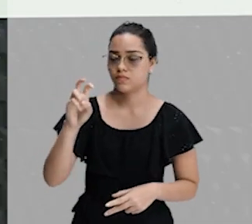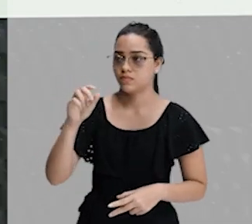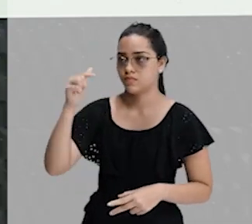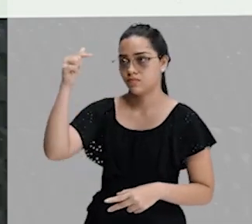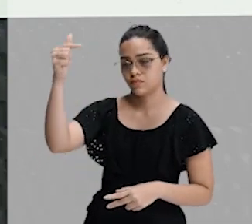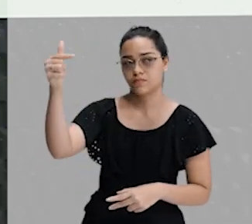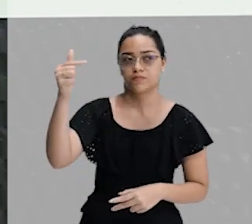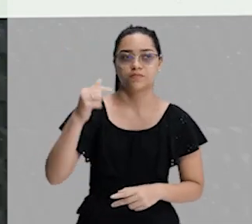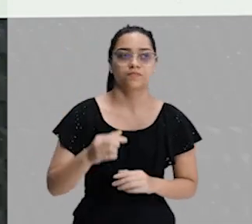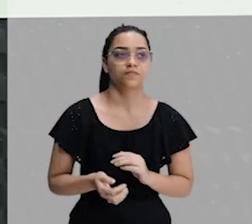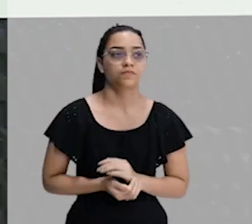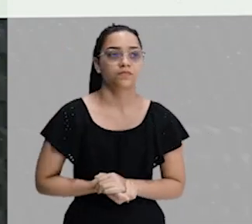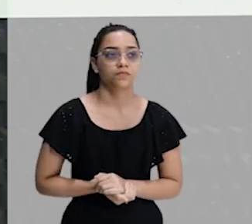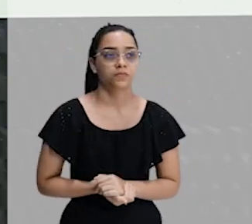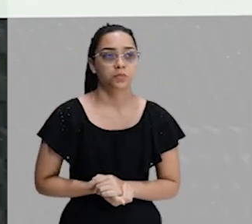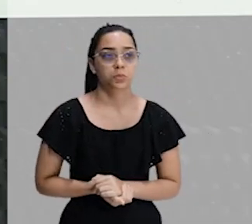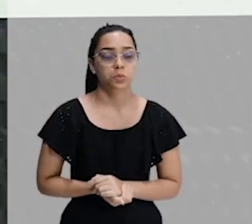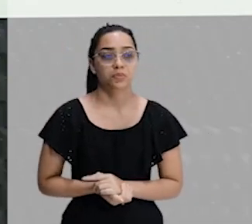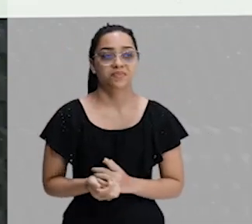quadrado,